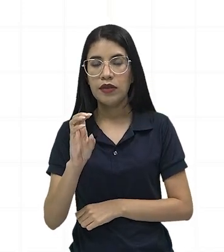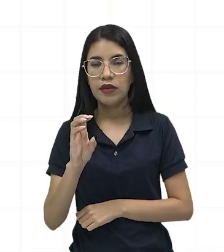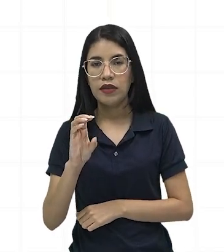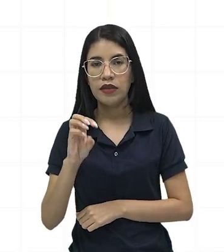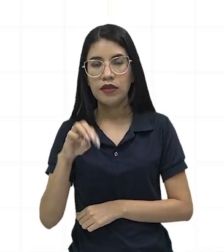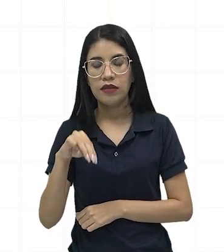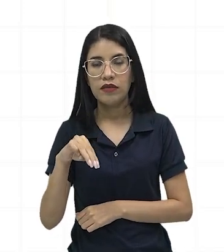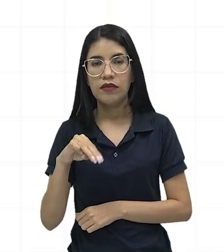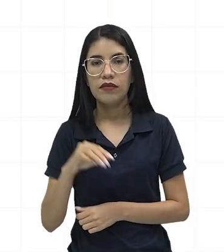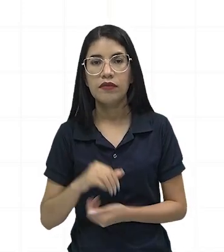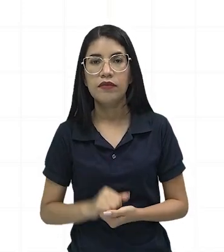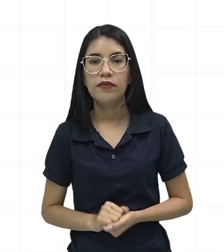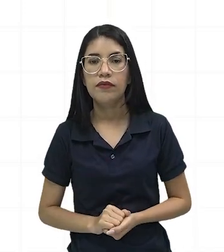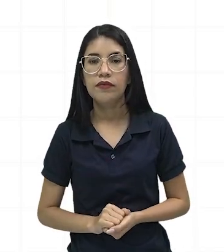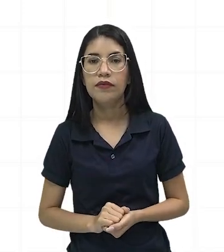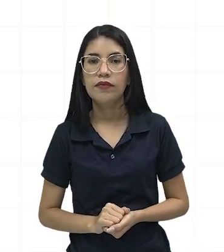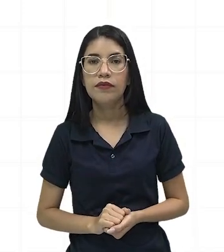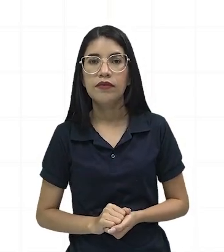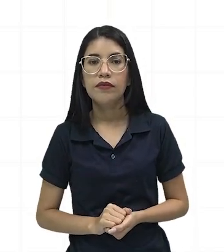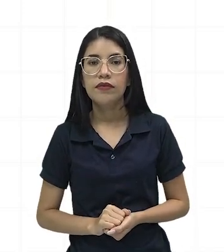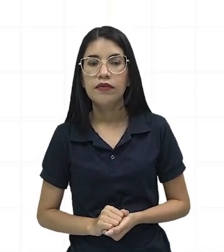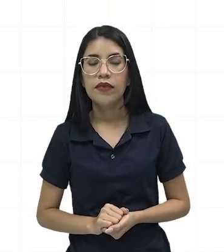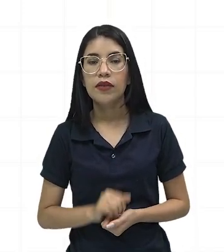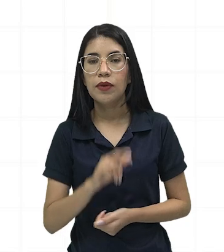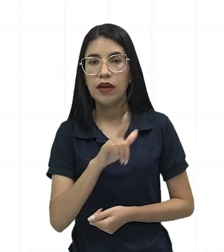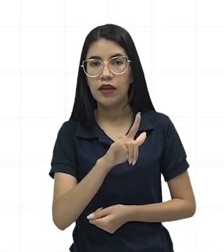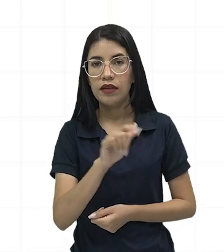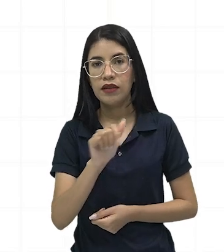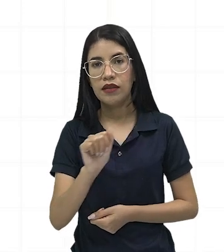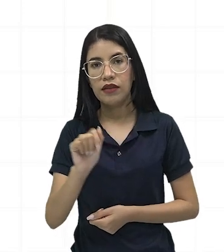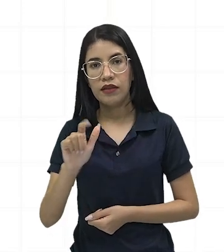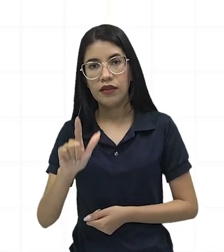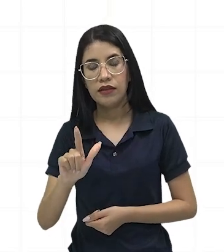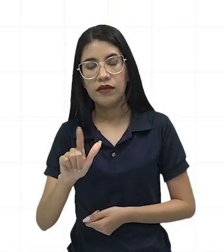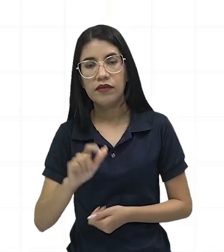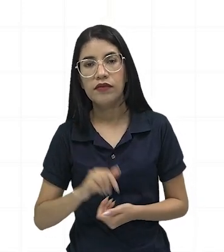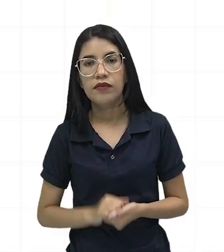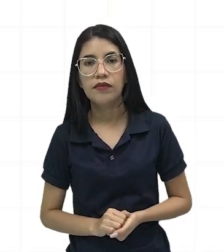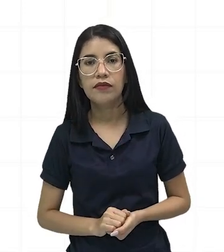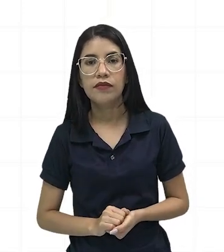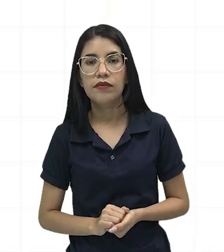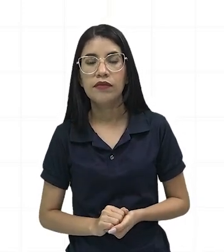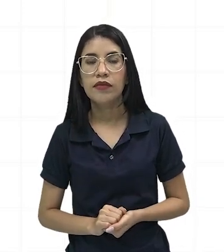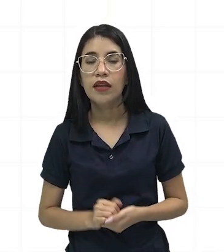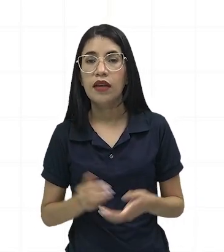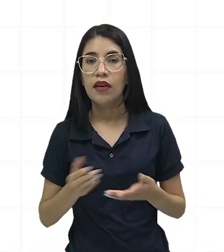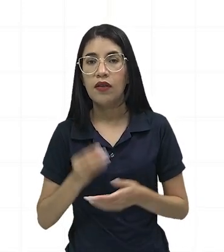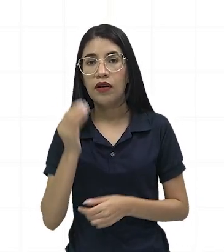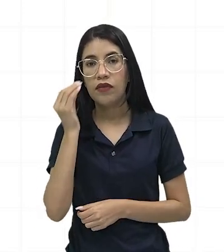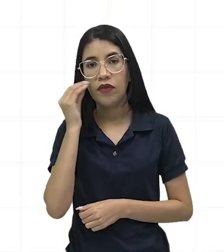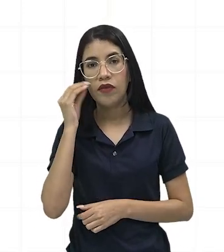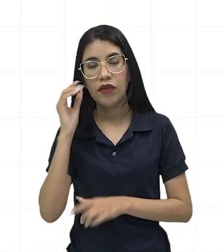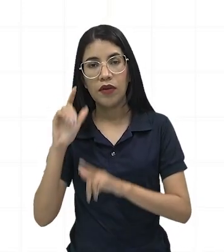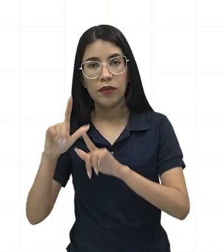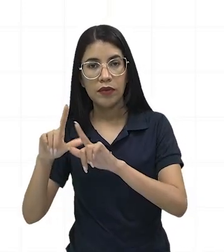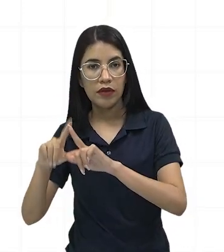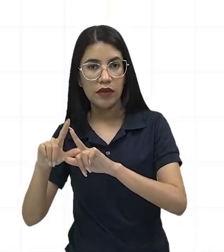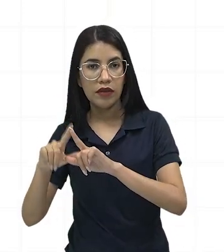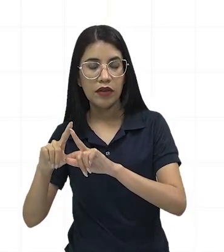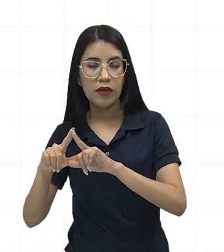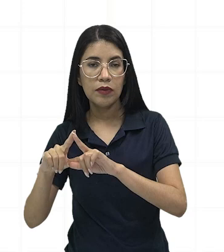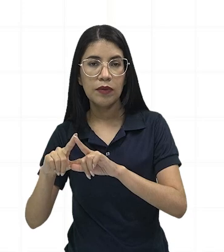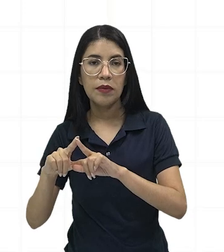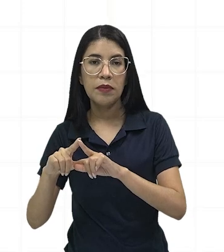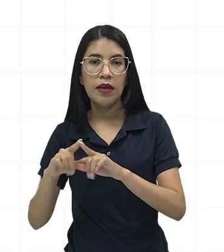lado, né? Então aqui ângulo, lado e ângulo. Agora nós vamos verificar, né, se